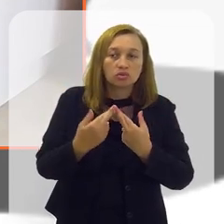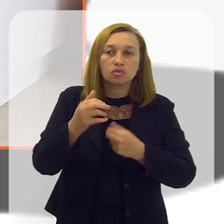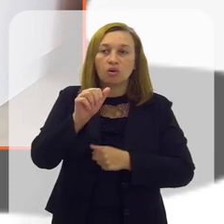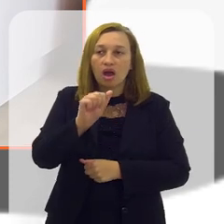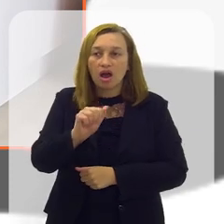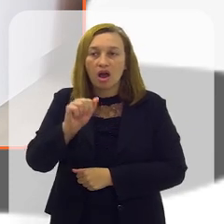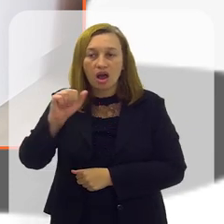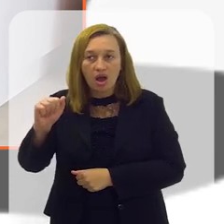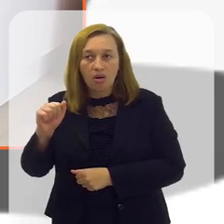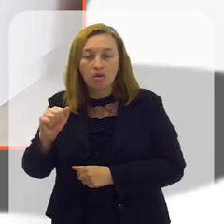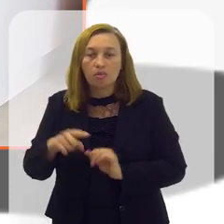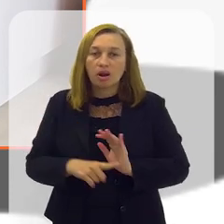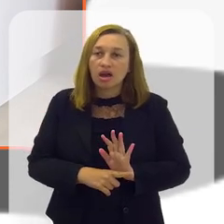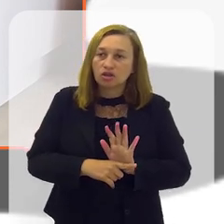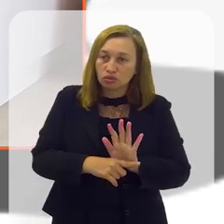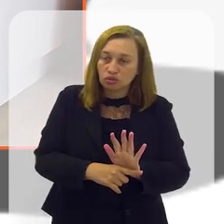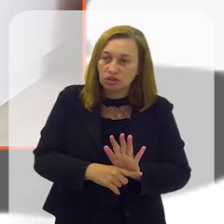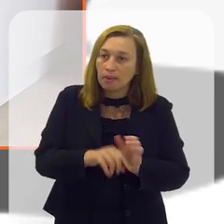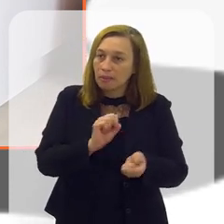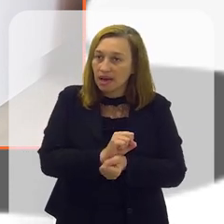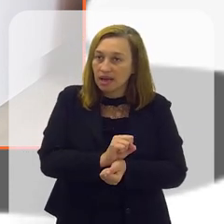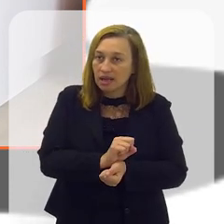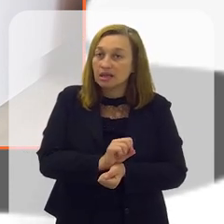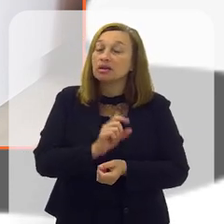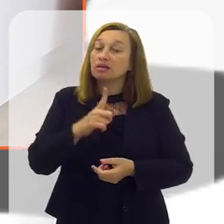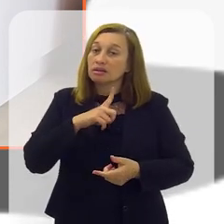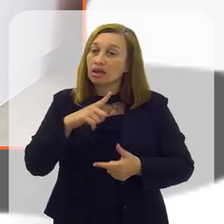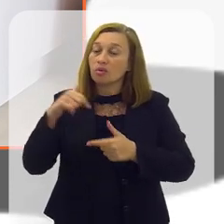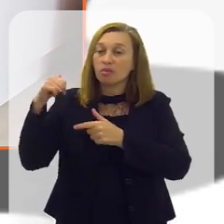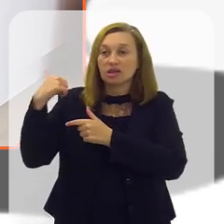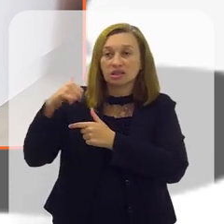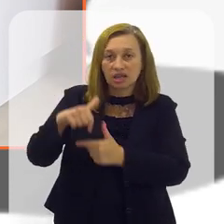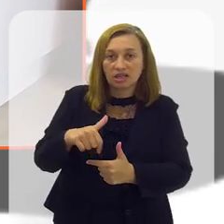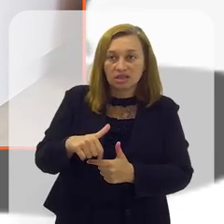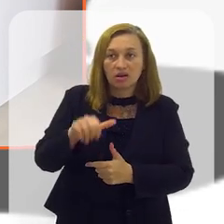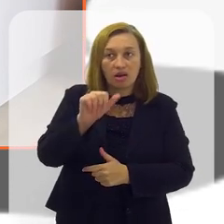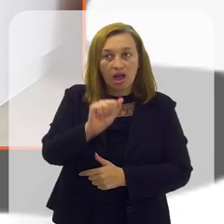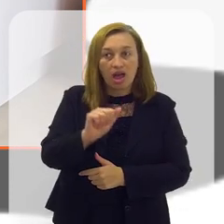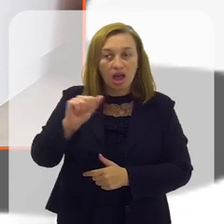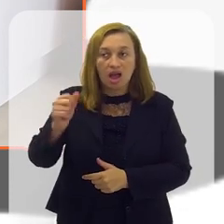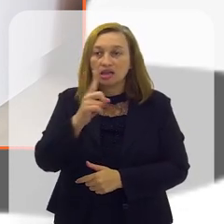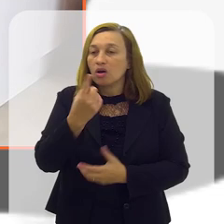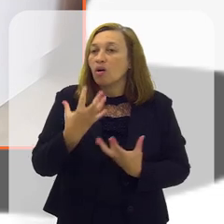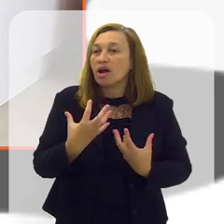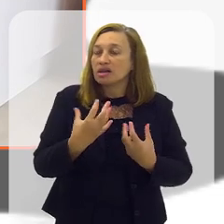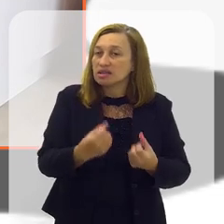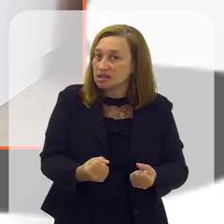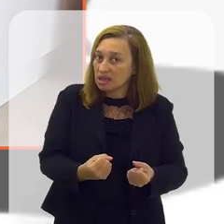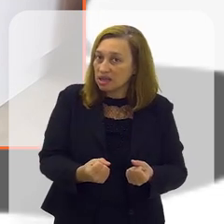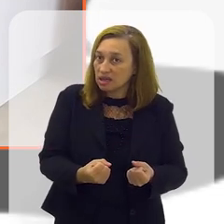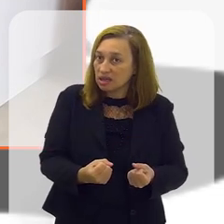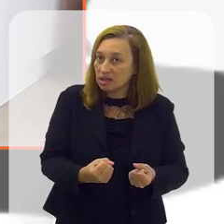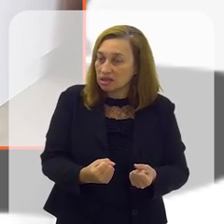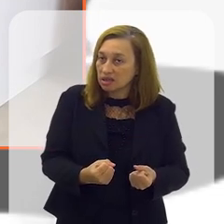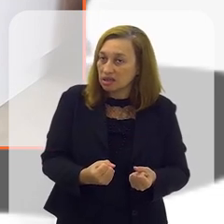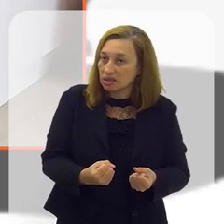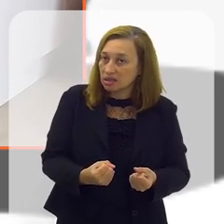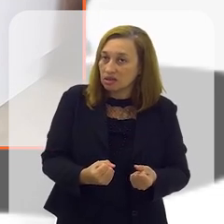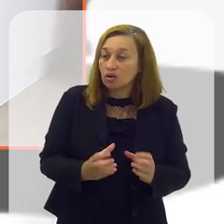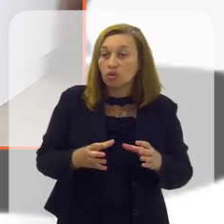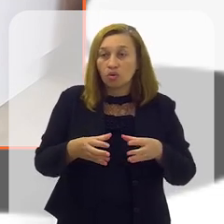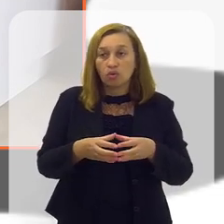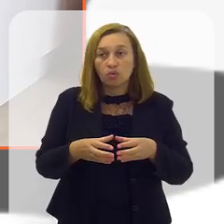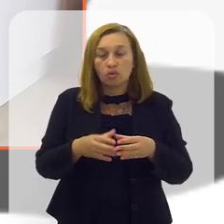reunião de Alcoólicos Anônimos de recuperação. Existe uma tradição em AA em que ele não aceita doações,